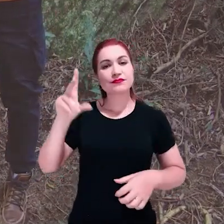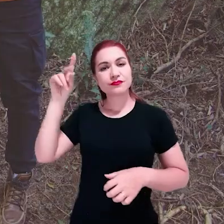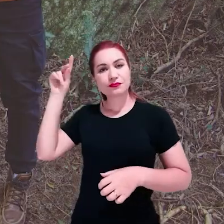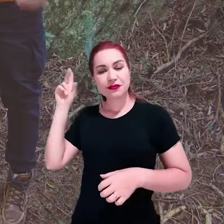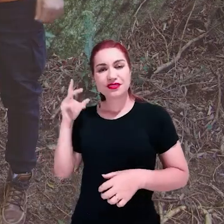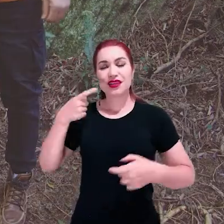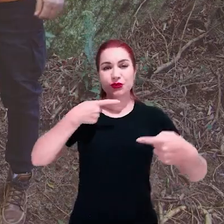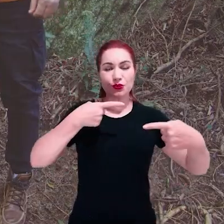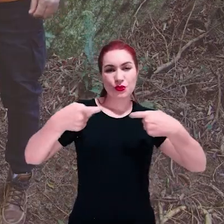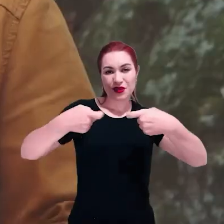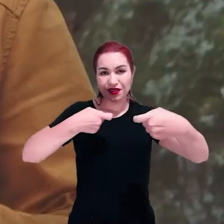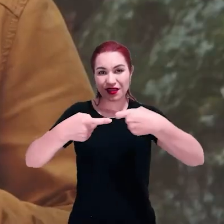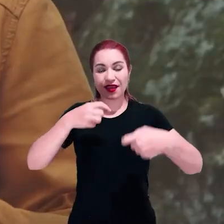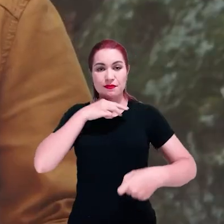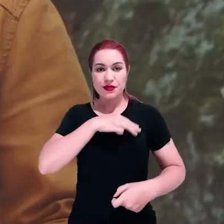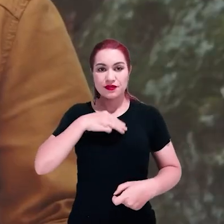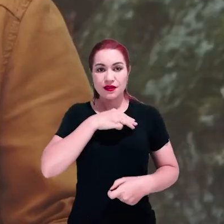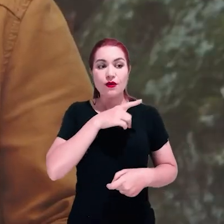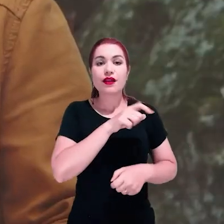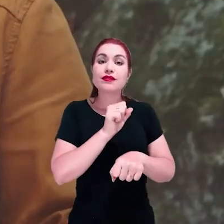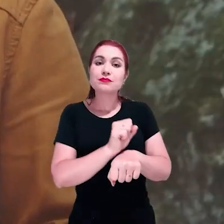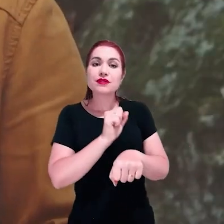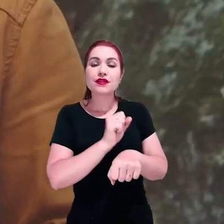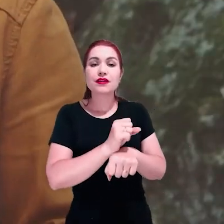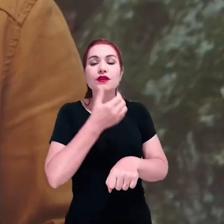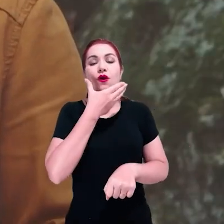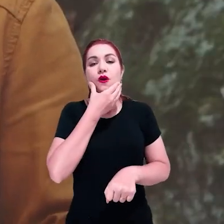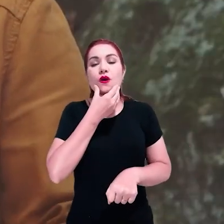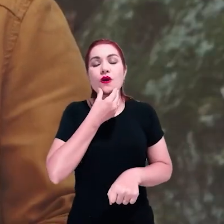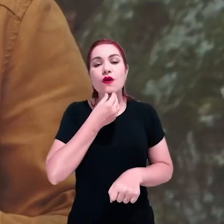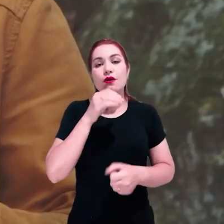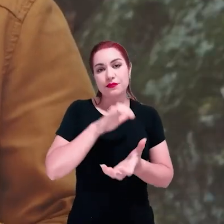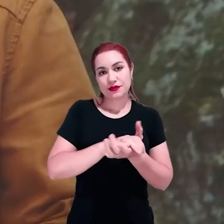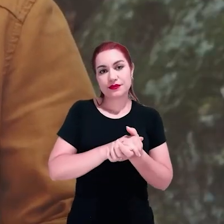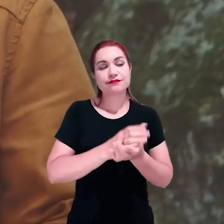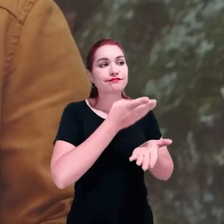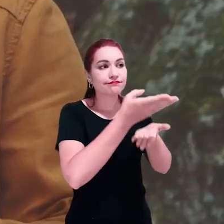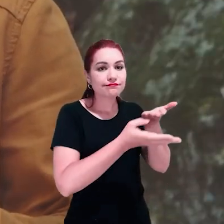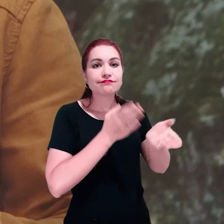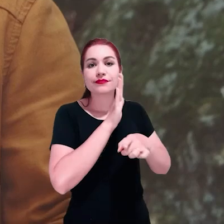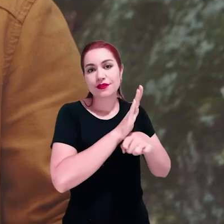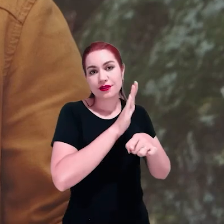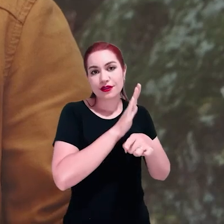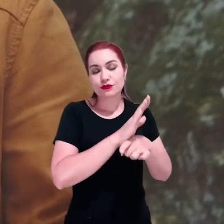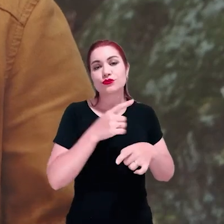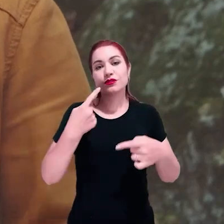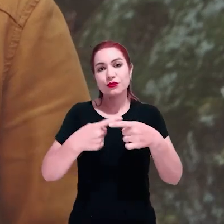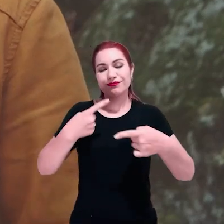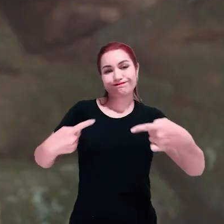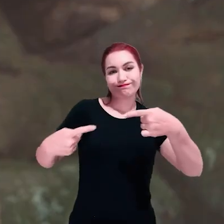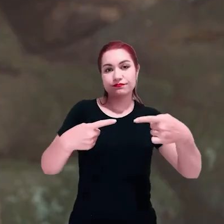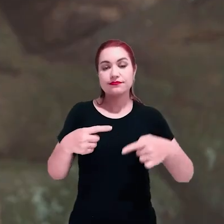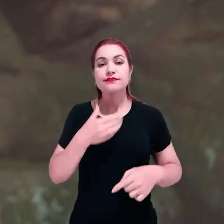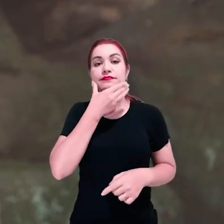época de Guerra das Missões entra à direita. Preparava tudo para a chegada do seu amado, dando assistência para as batalhas sem fim.